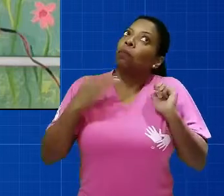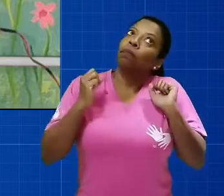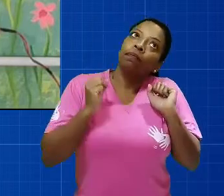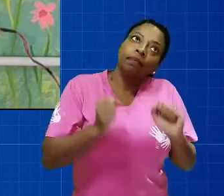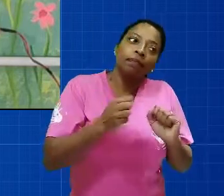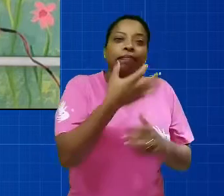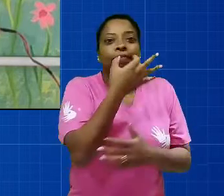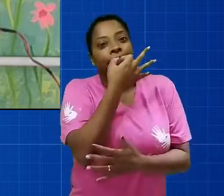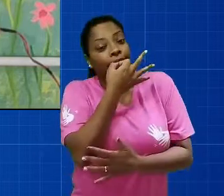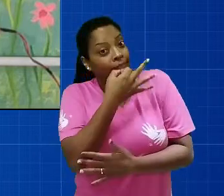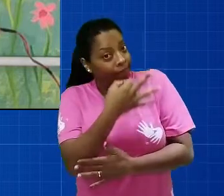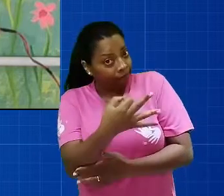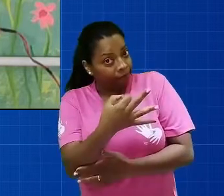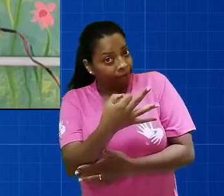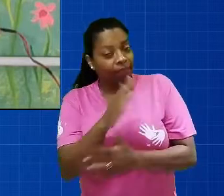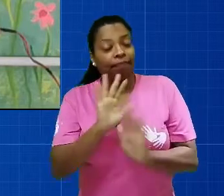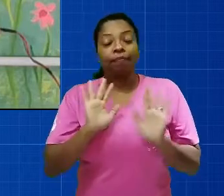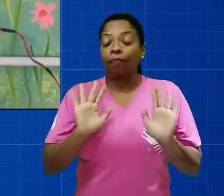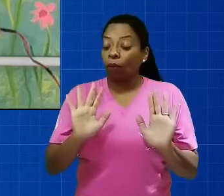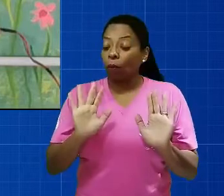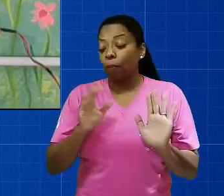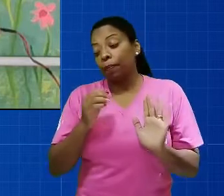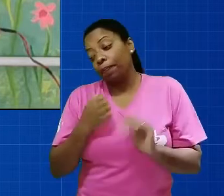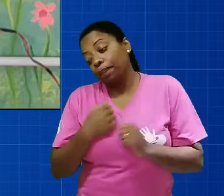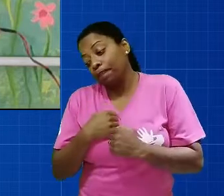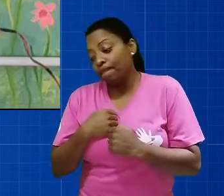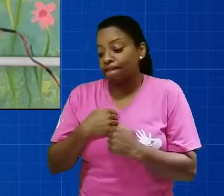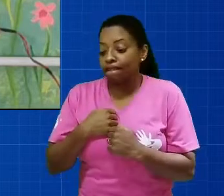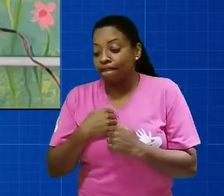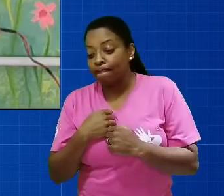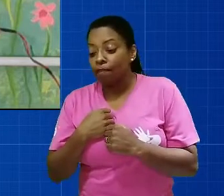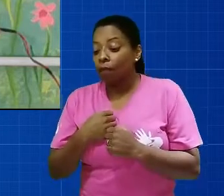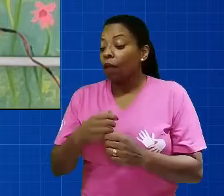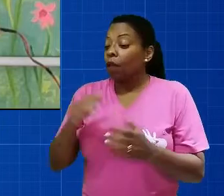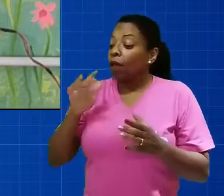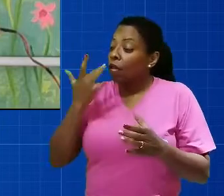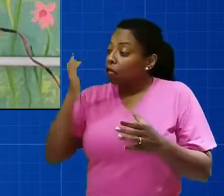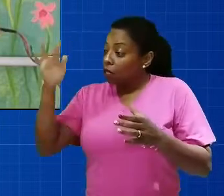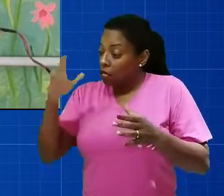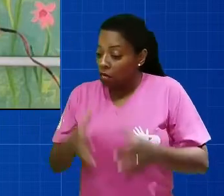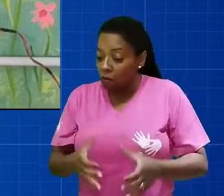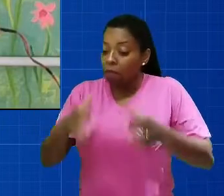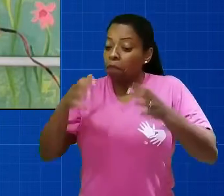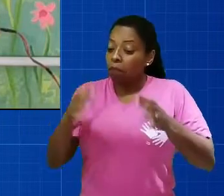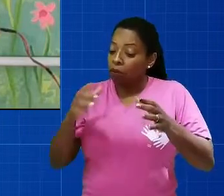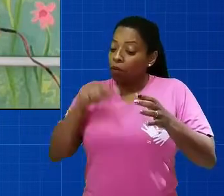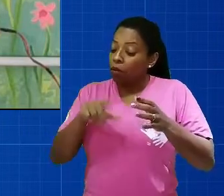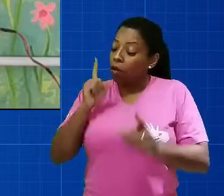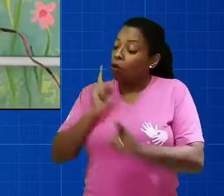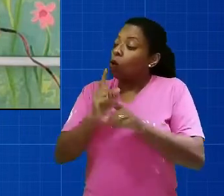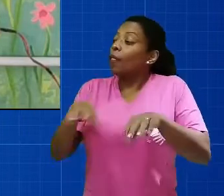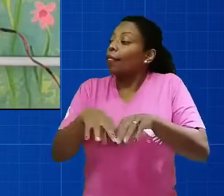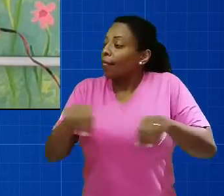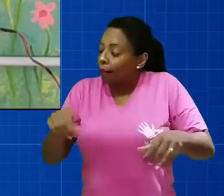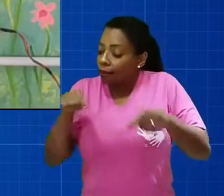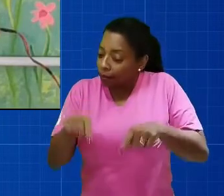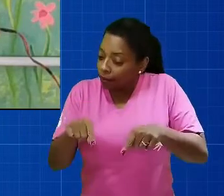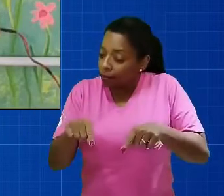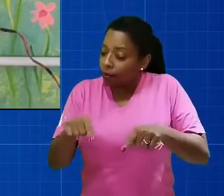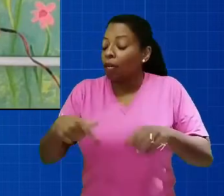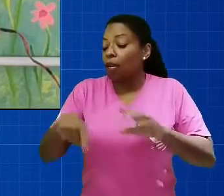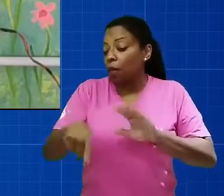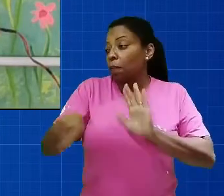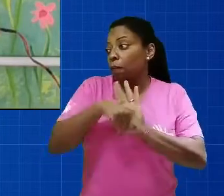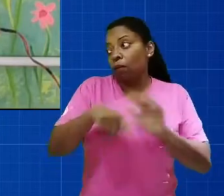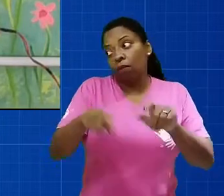acha que eu posso dar minha opinião, bom, um tesouro foi encontrado no solo. O solo pertence ao